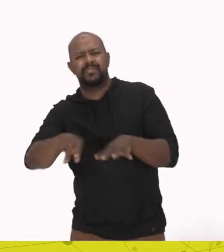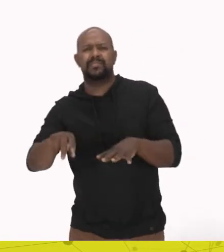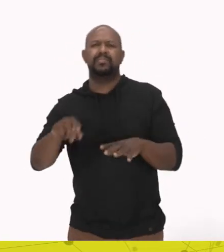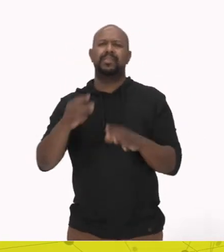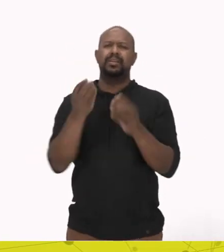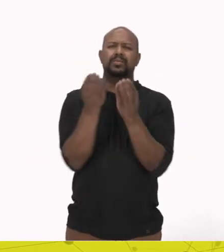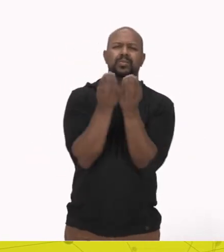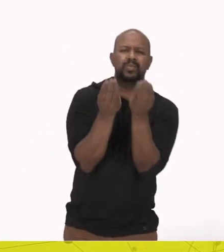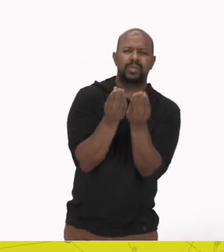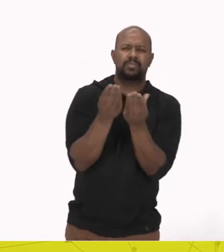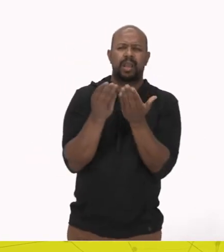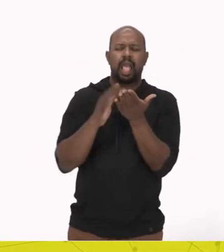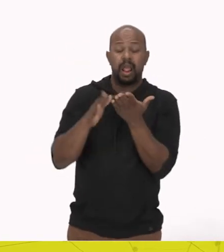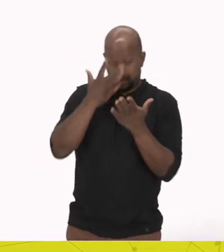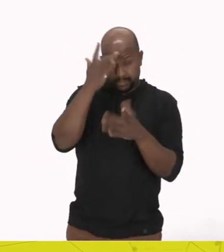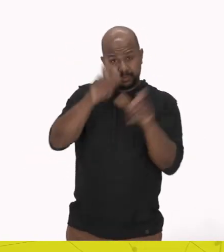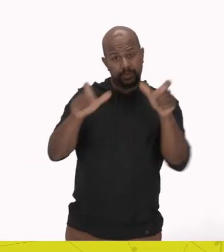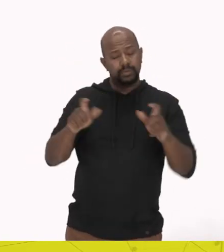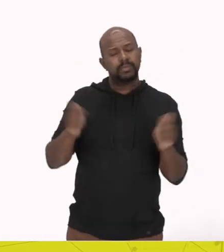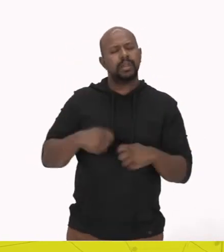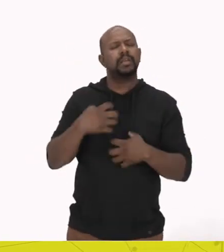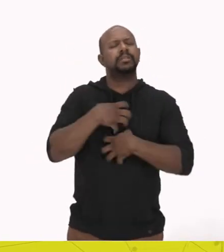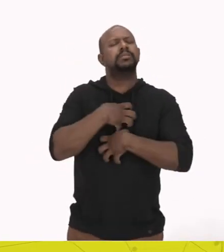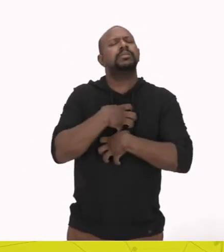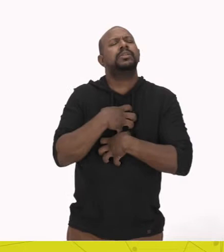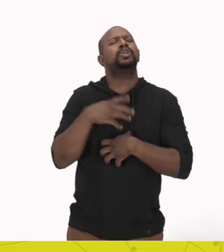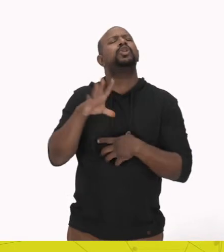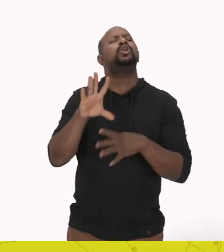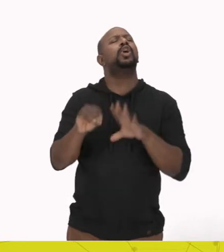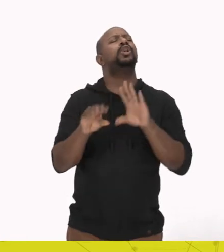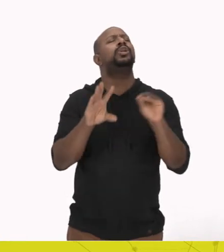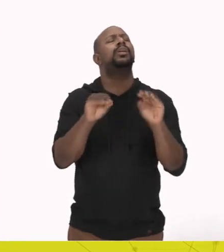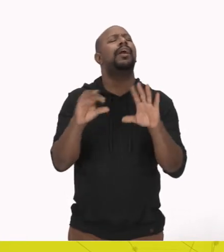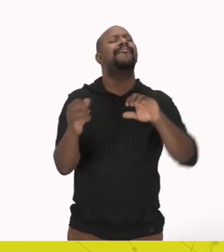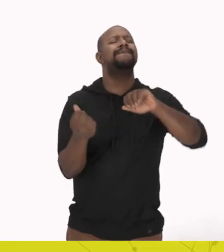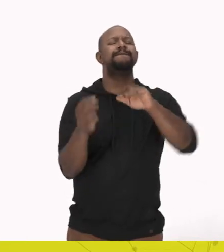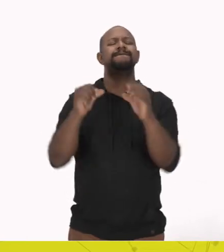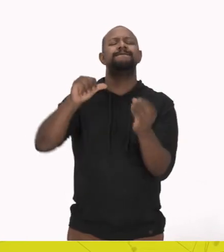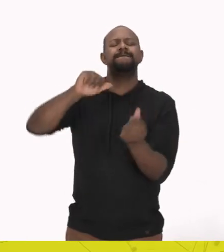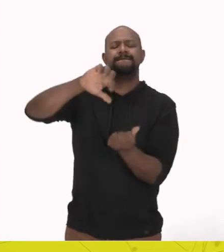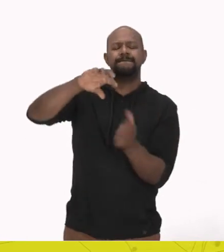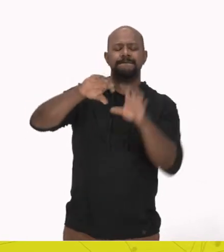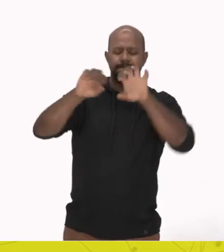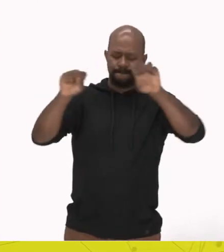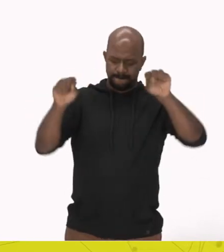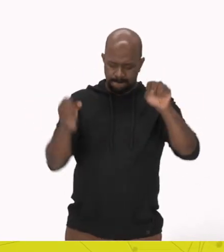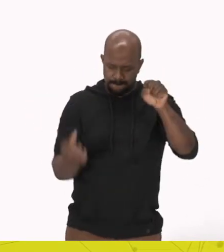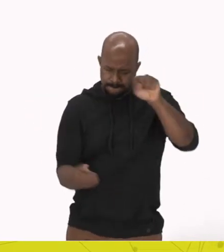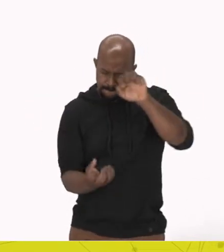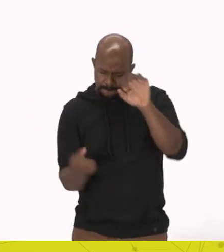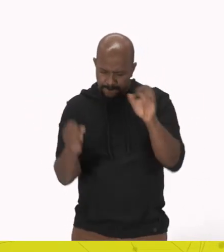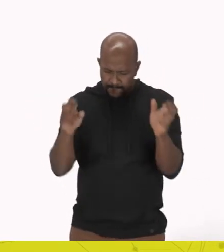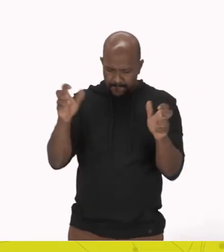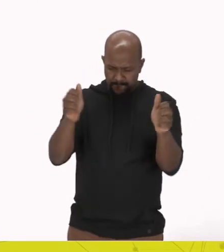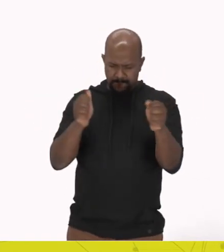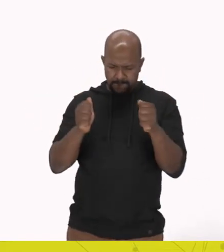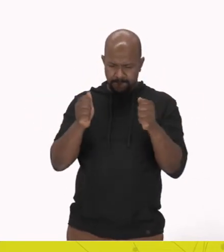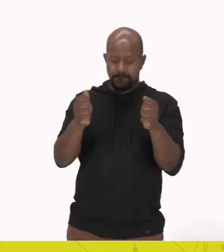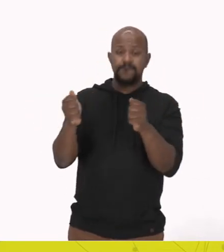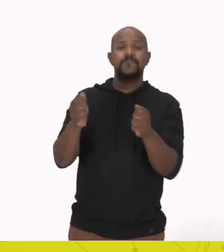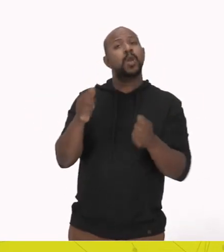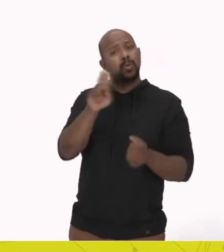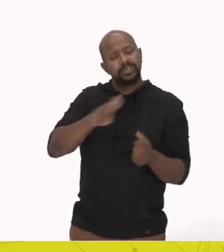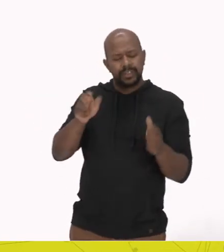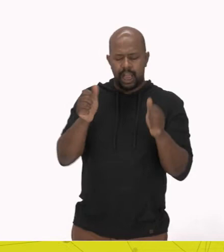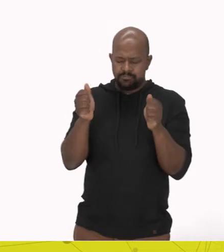tamanhos e texturas para que os participantes pudessem tocar, manusear esses dispositivos e